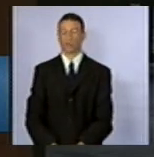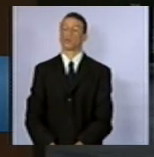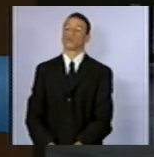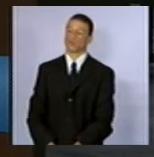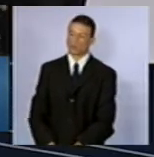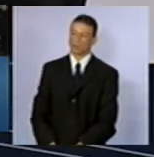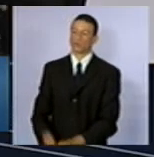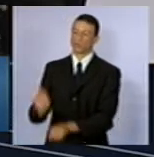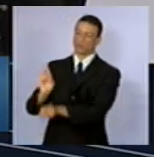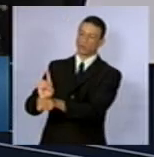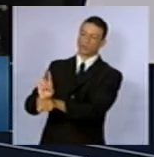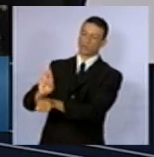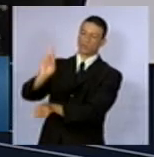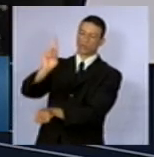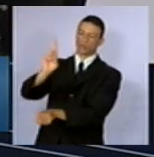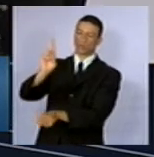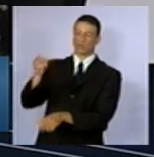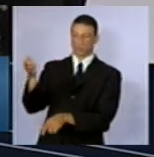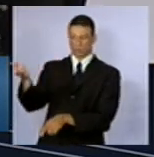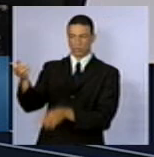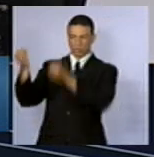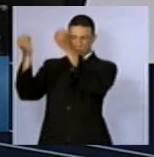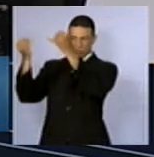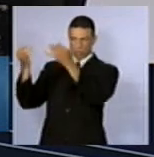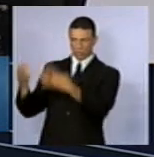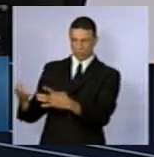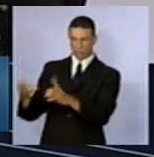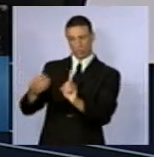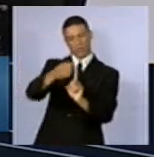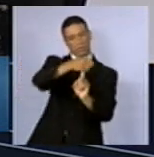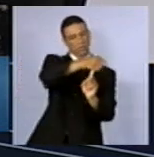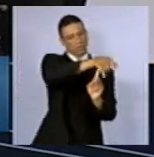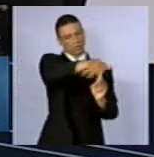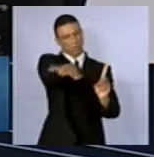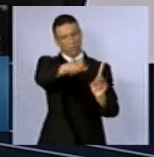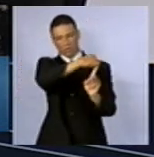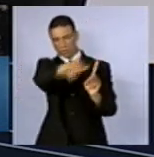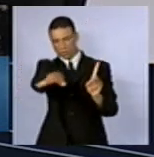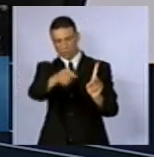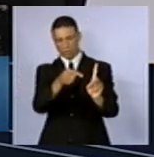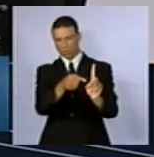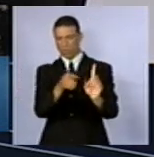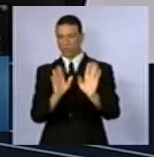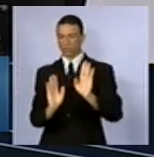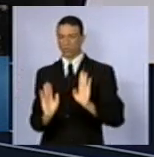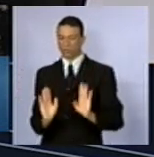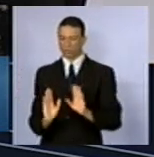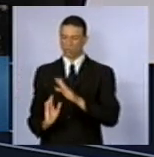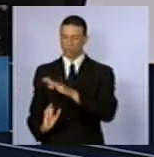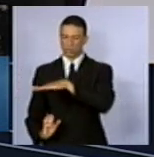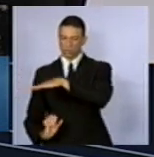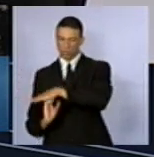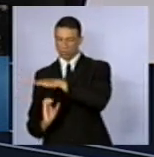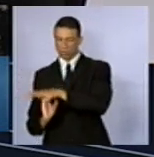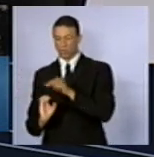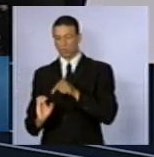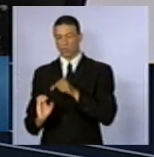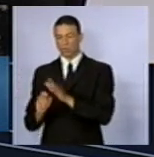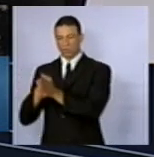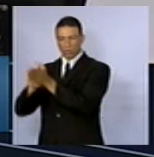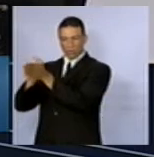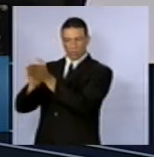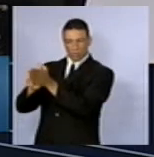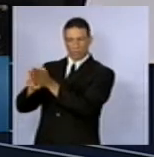focou bastante nas linhas de transmissão mas a a operadora Nacional do sistema ela supervisiona também a linha de